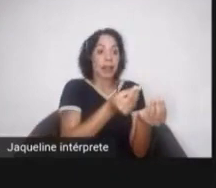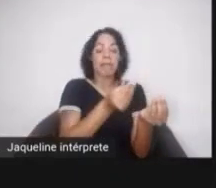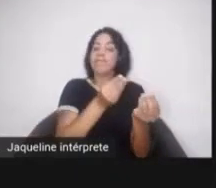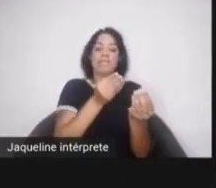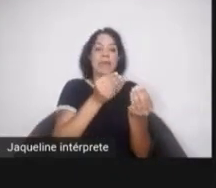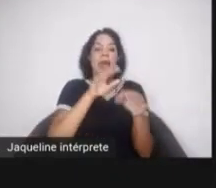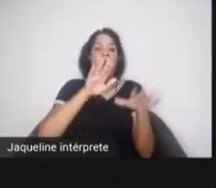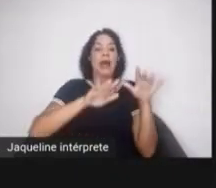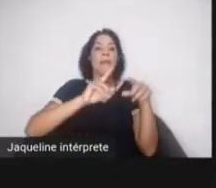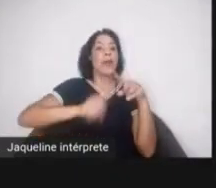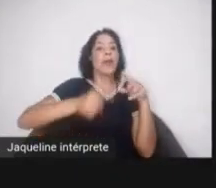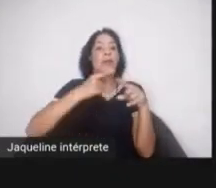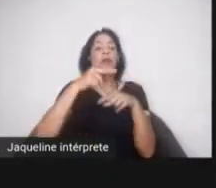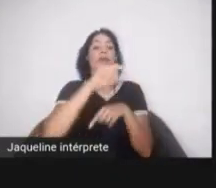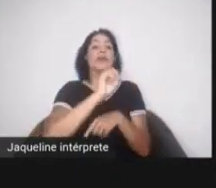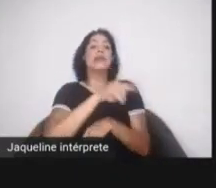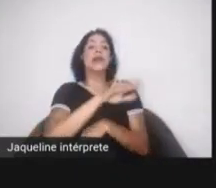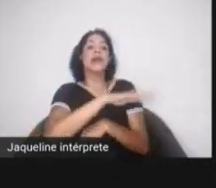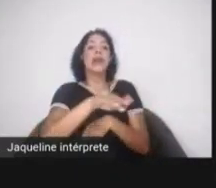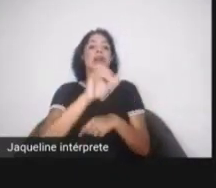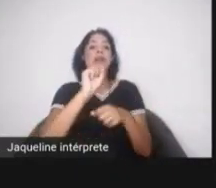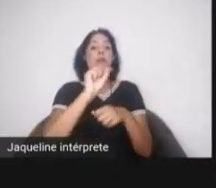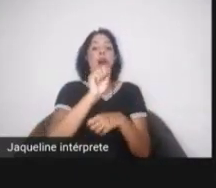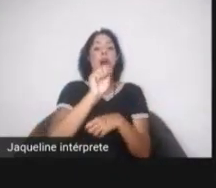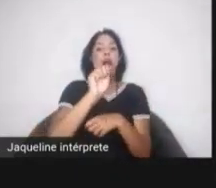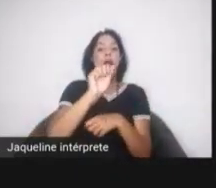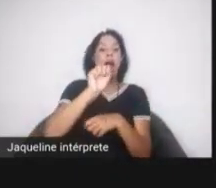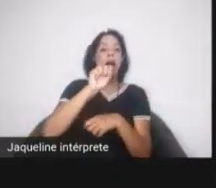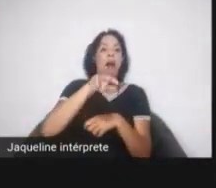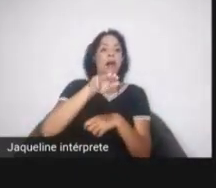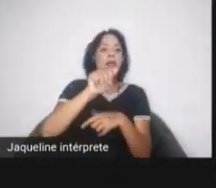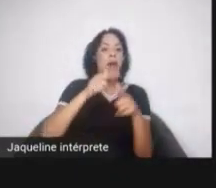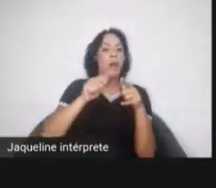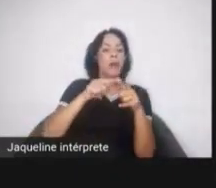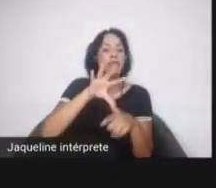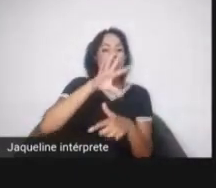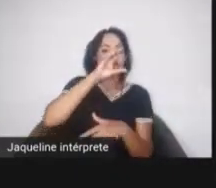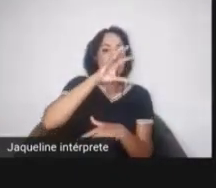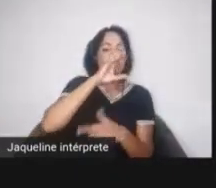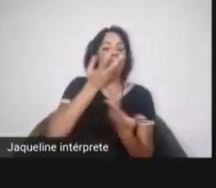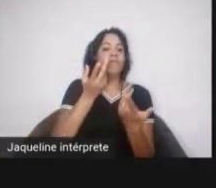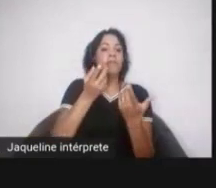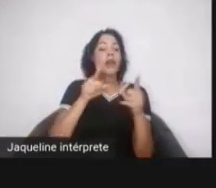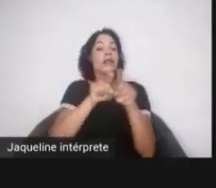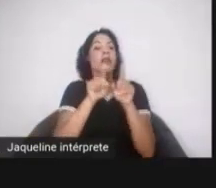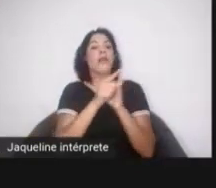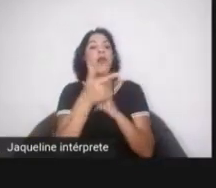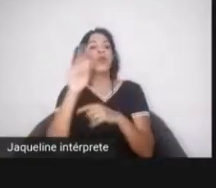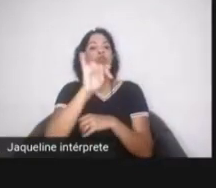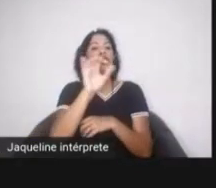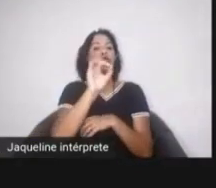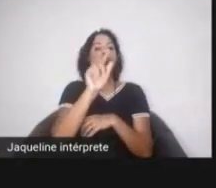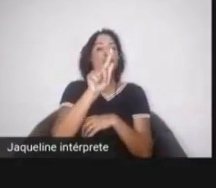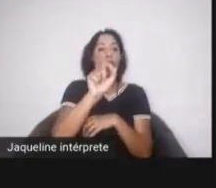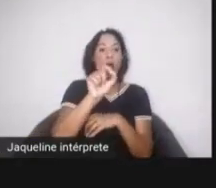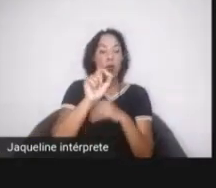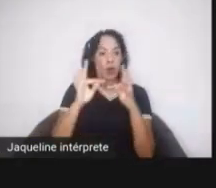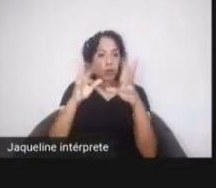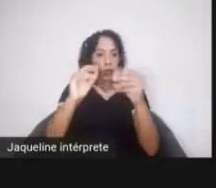ela também não pode ser asepsiada. Então, alguns joguinhos, alguns brinquedos, eles precisam ser